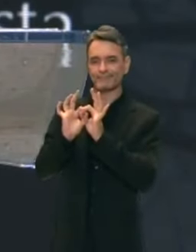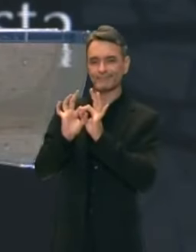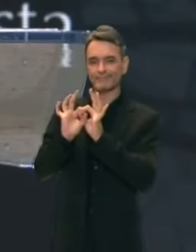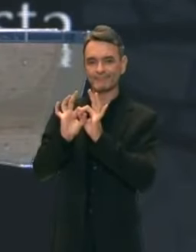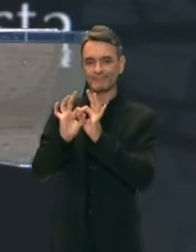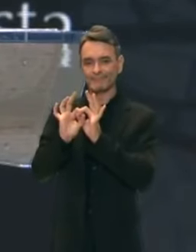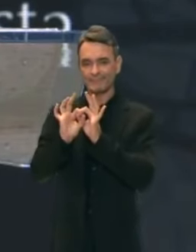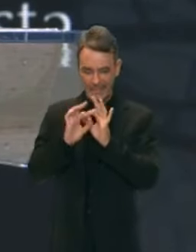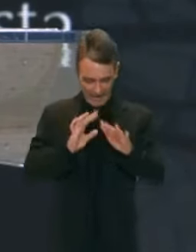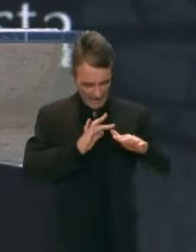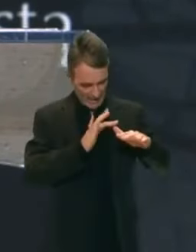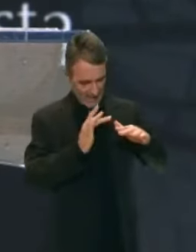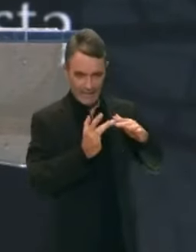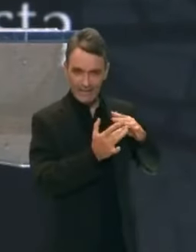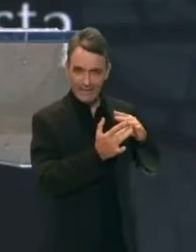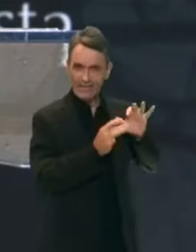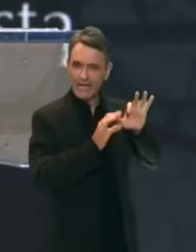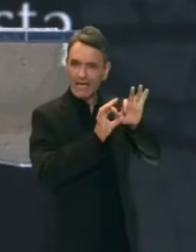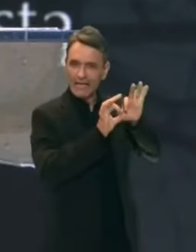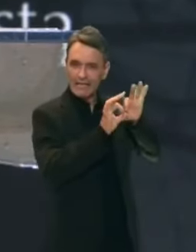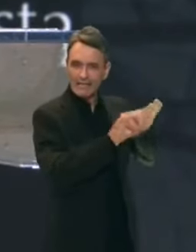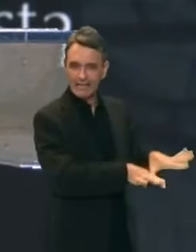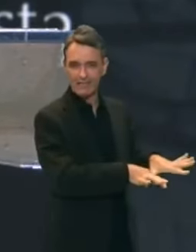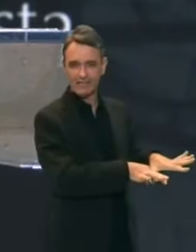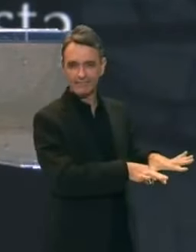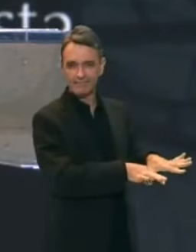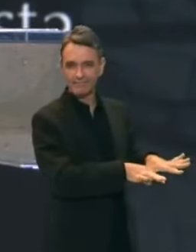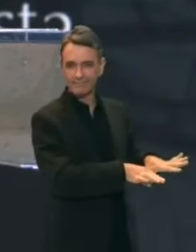da tecnologia.